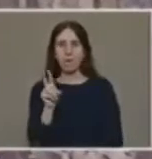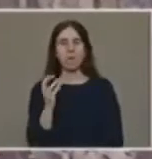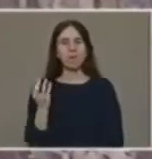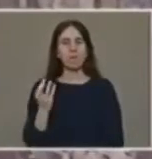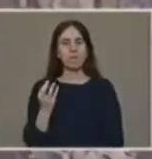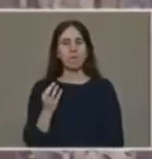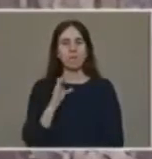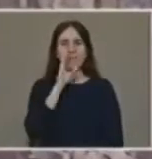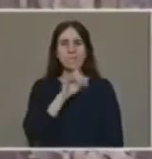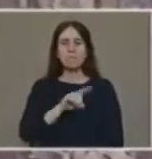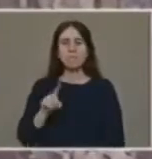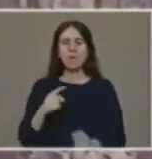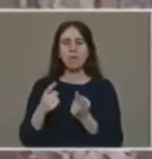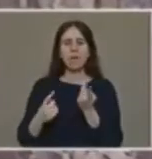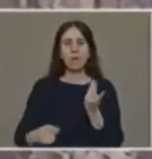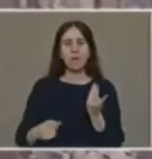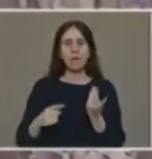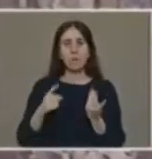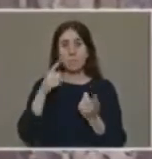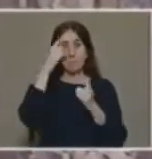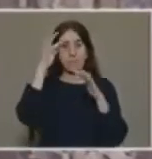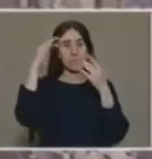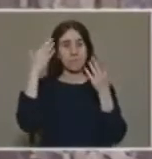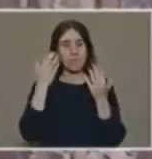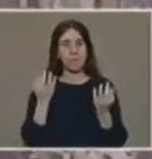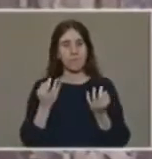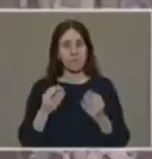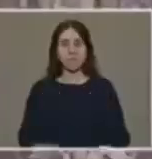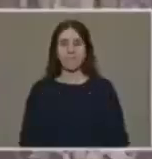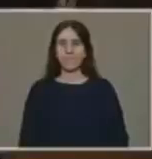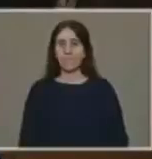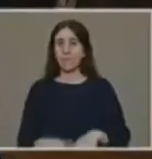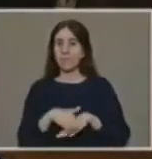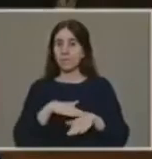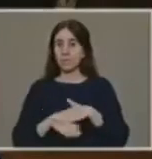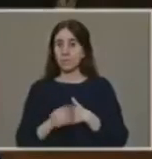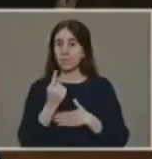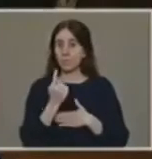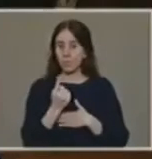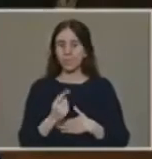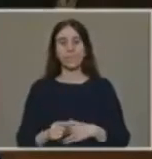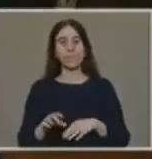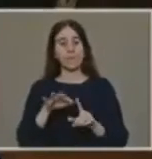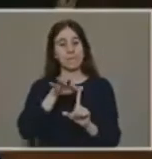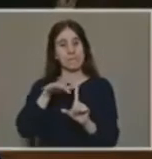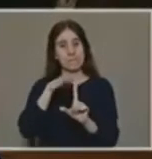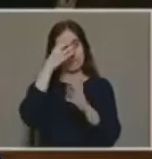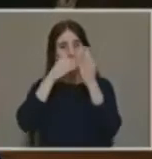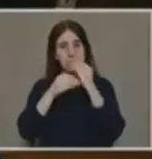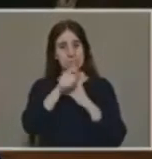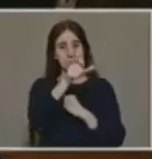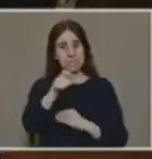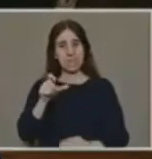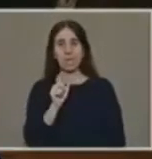seria impensável. Um gesto. Os discípulos de Emaús